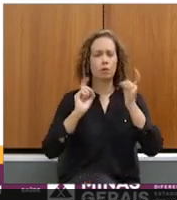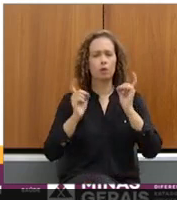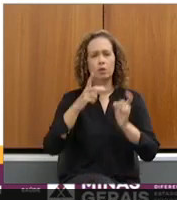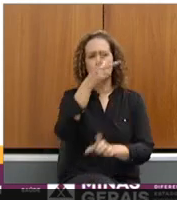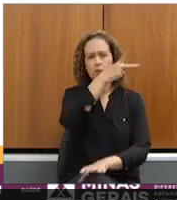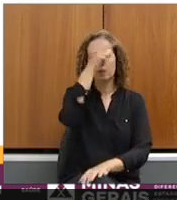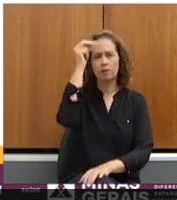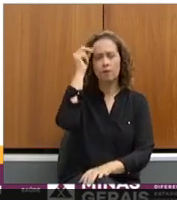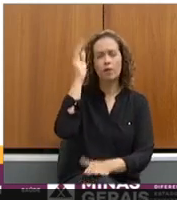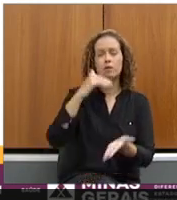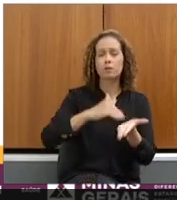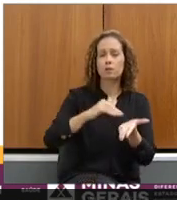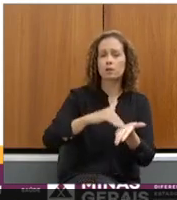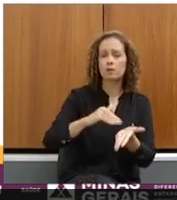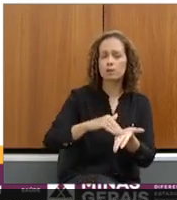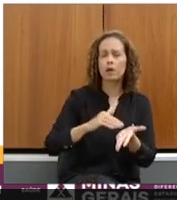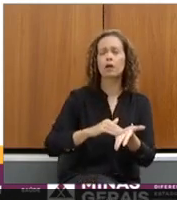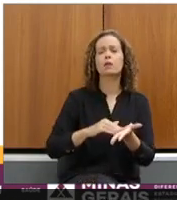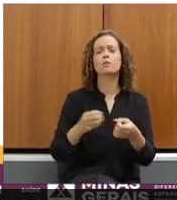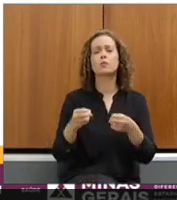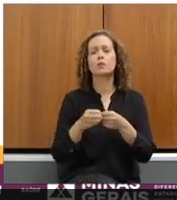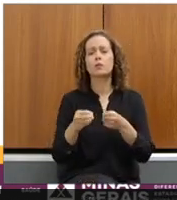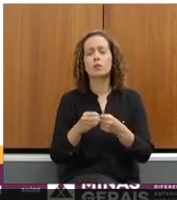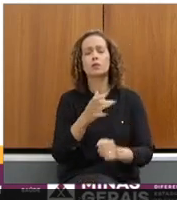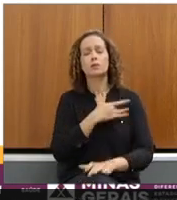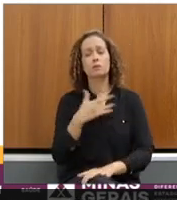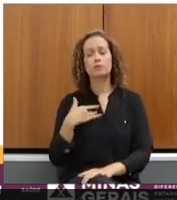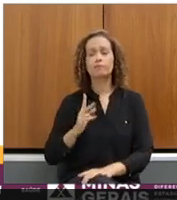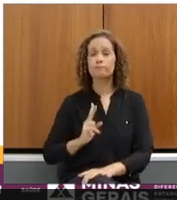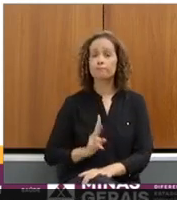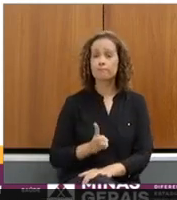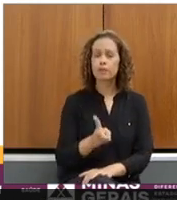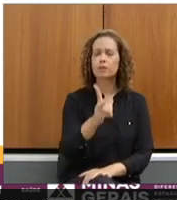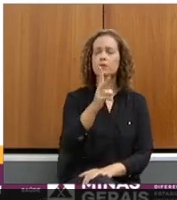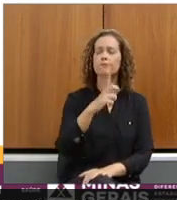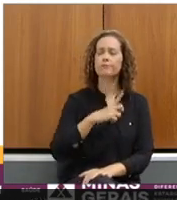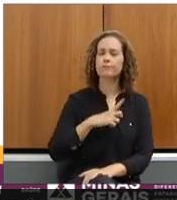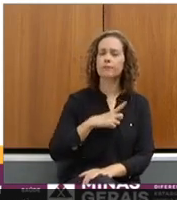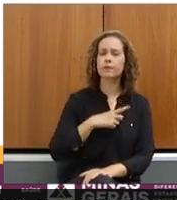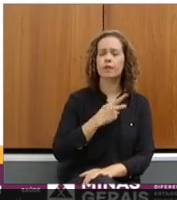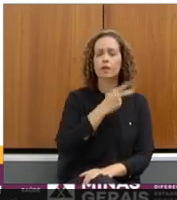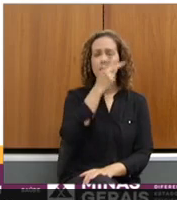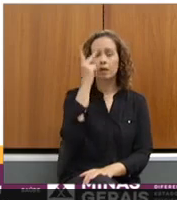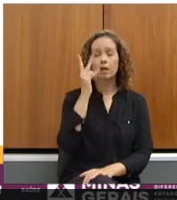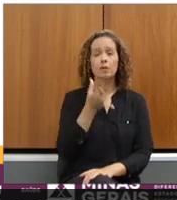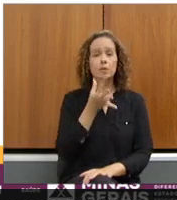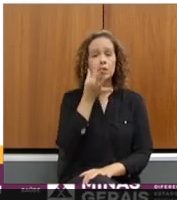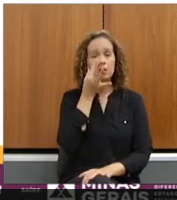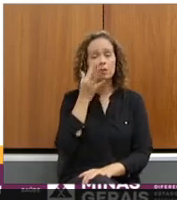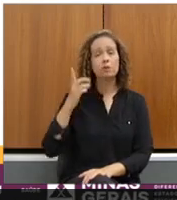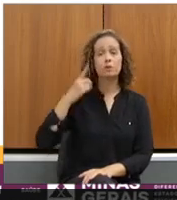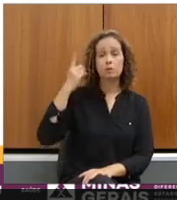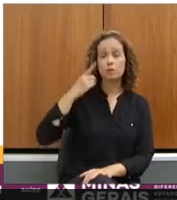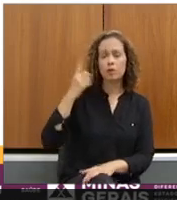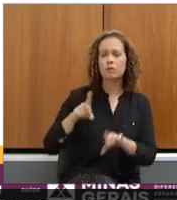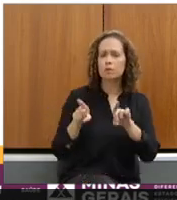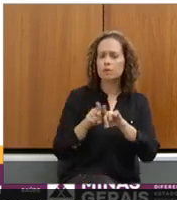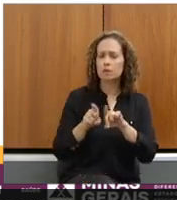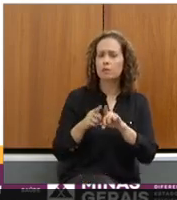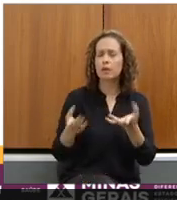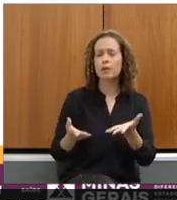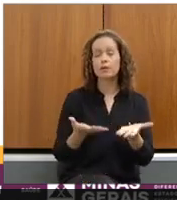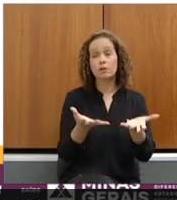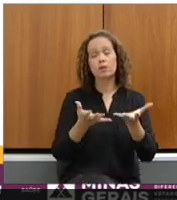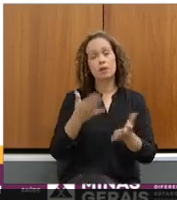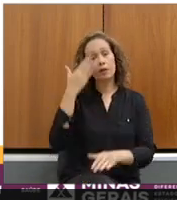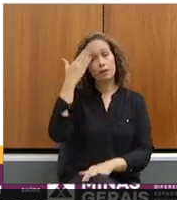prefeitos com secretários municipais saúde sempre com a presença dos deputados aos quais Eu gostaria muito